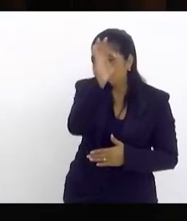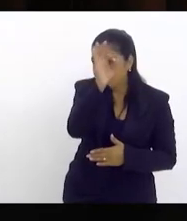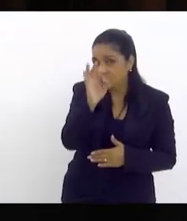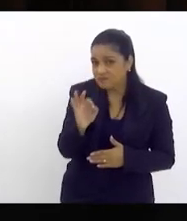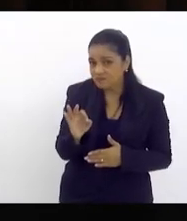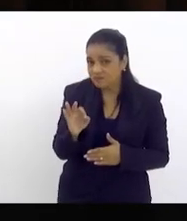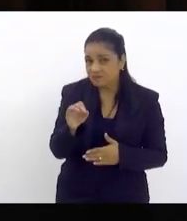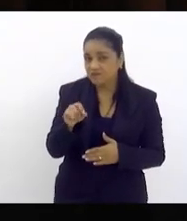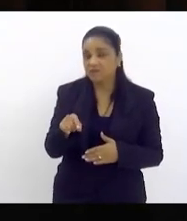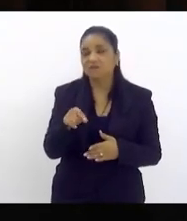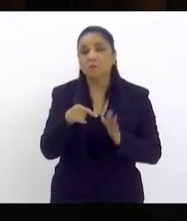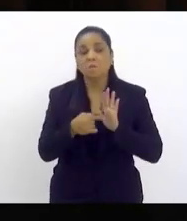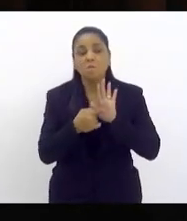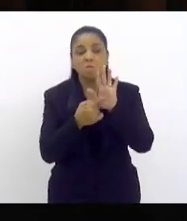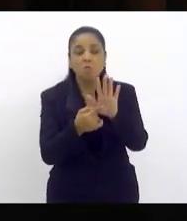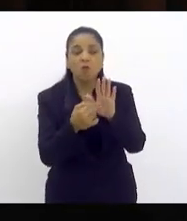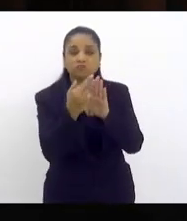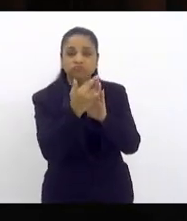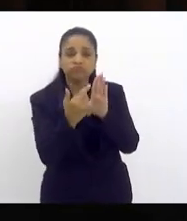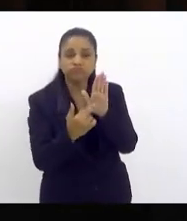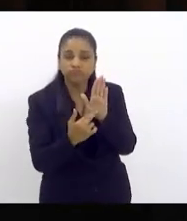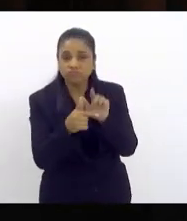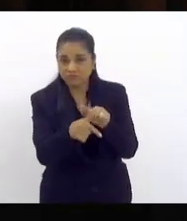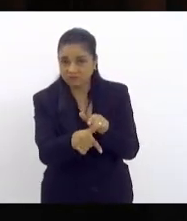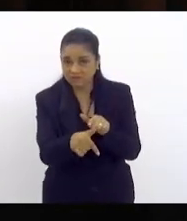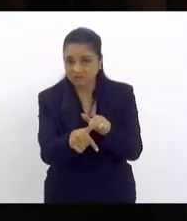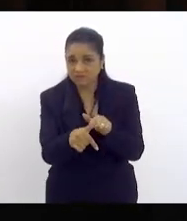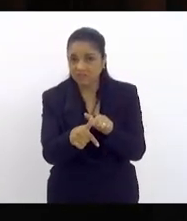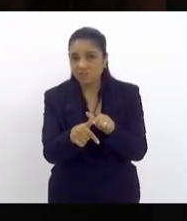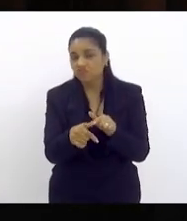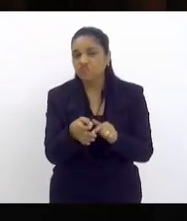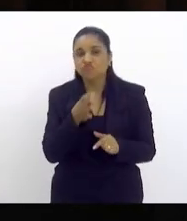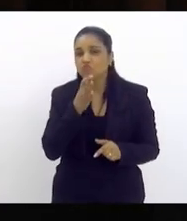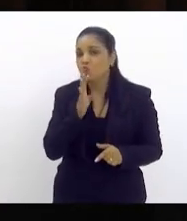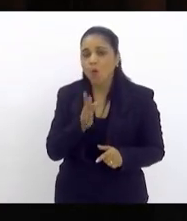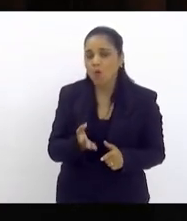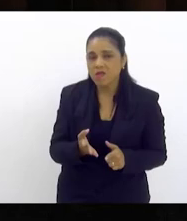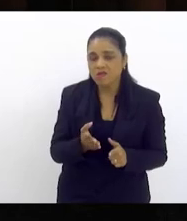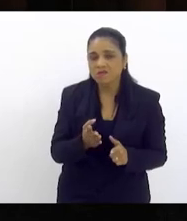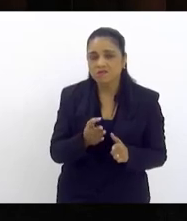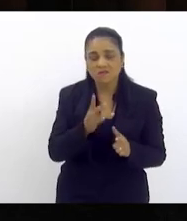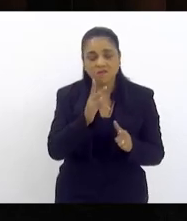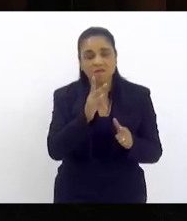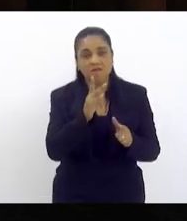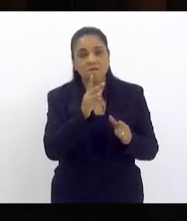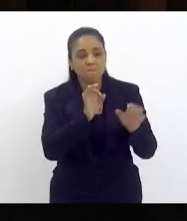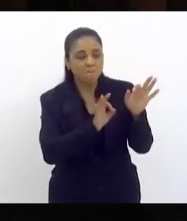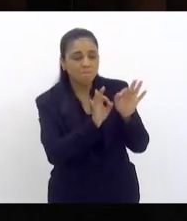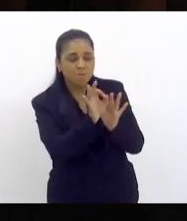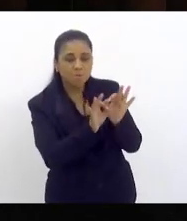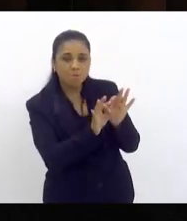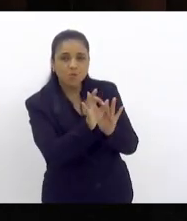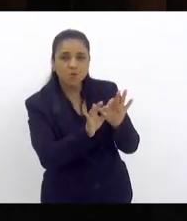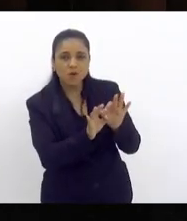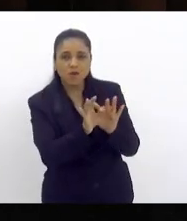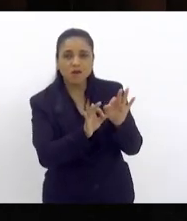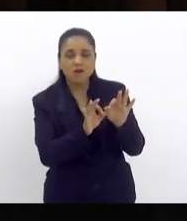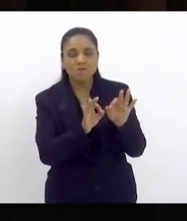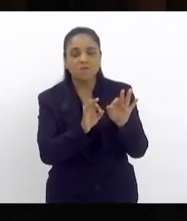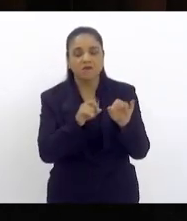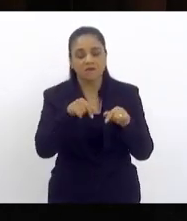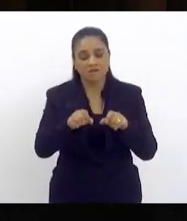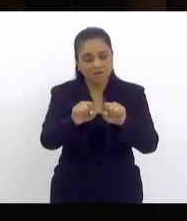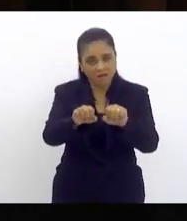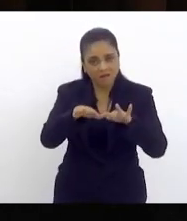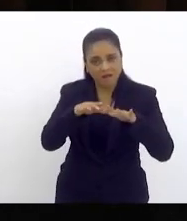e quanto que a gente deixou de reconhecer a importância de programas feitos por essa própria casa. E